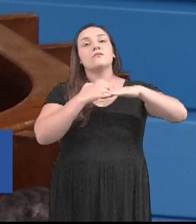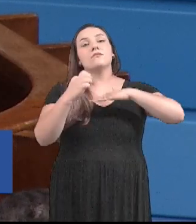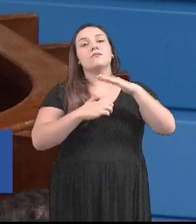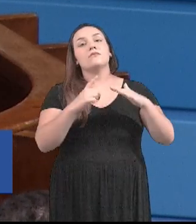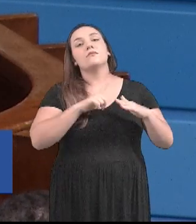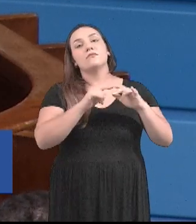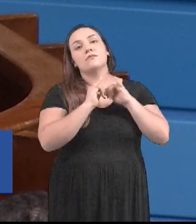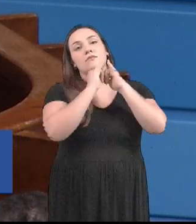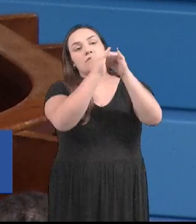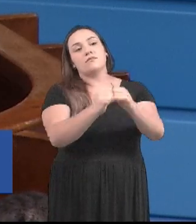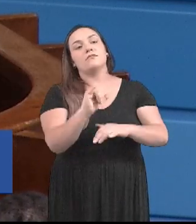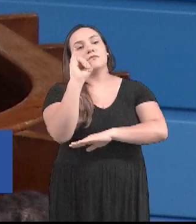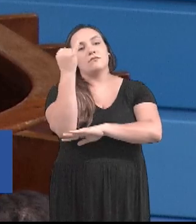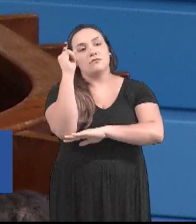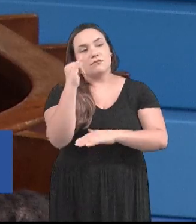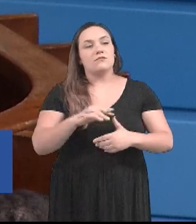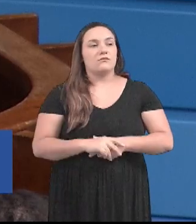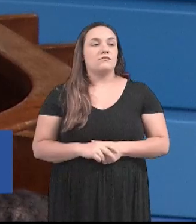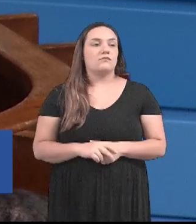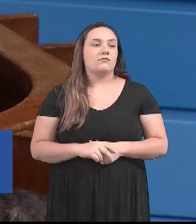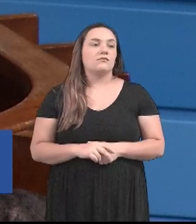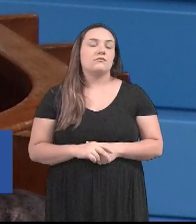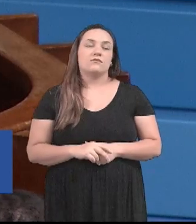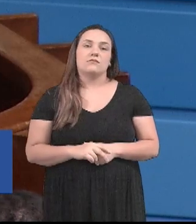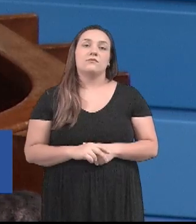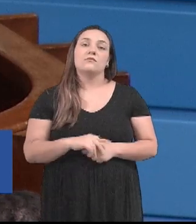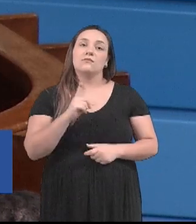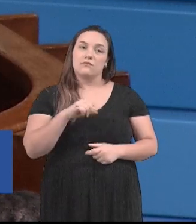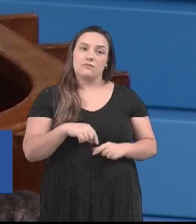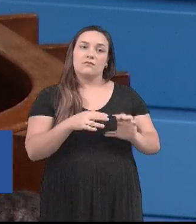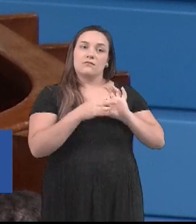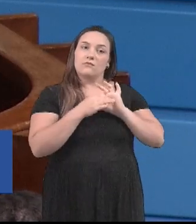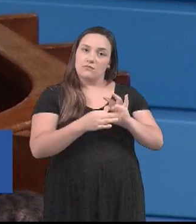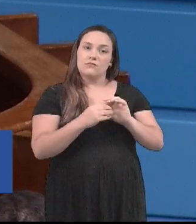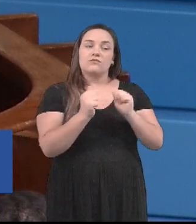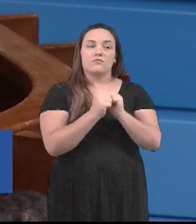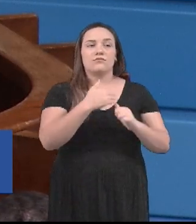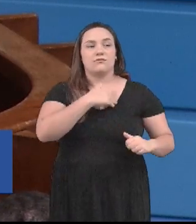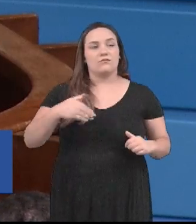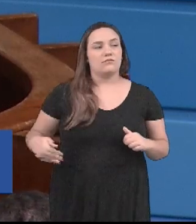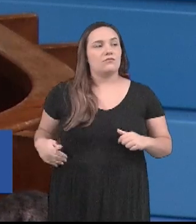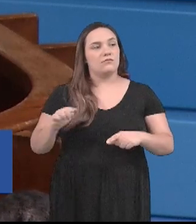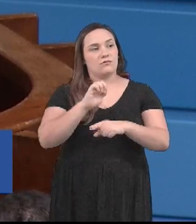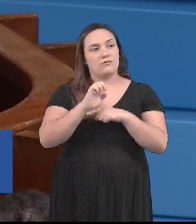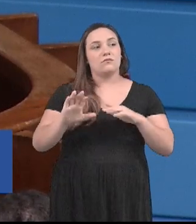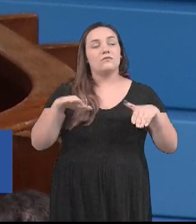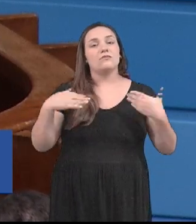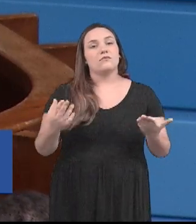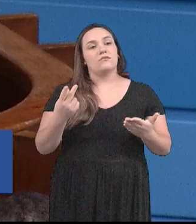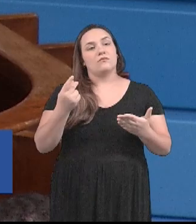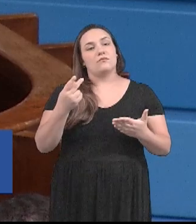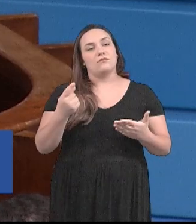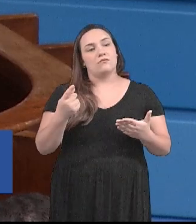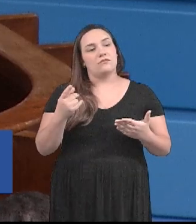essas empresas que têm relação jurídico-tributária com o Estado e quais os